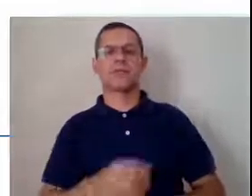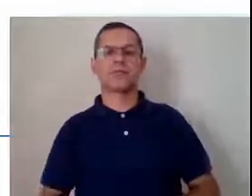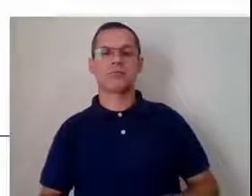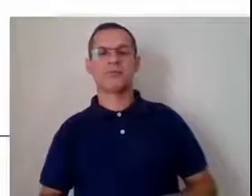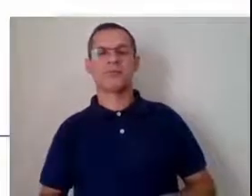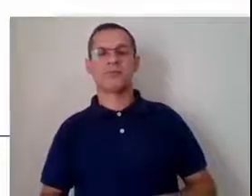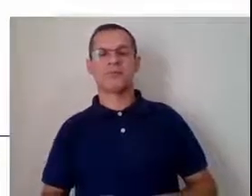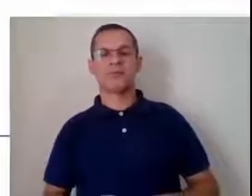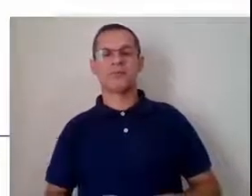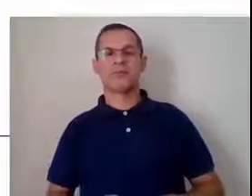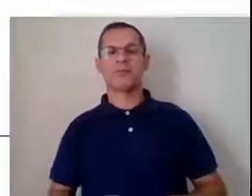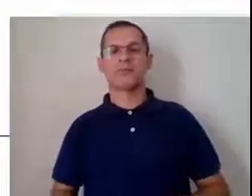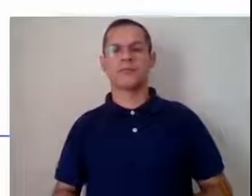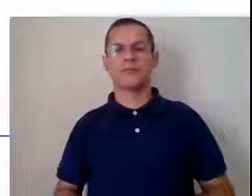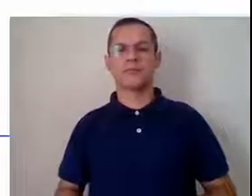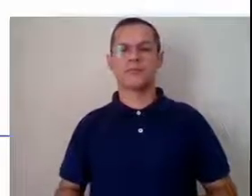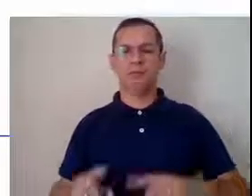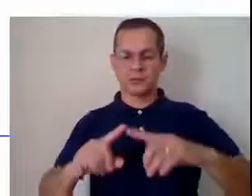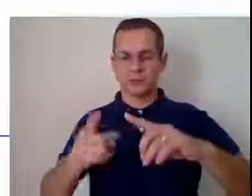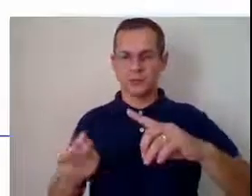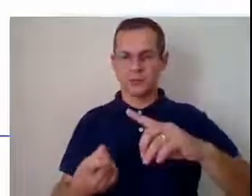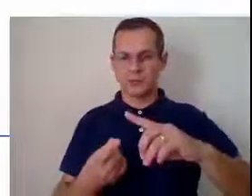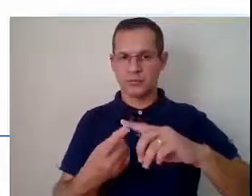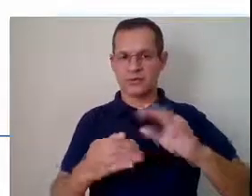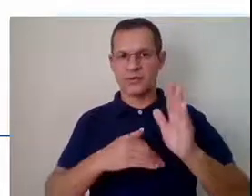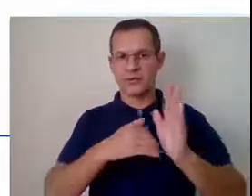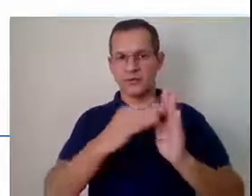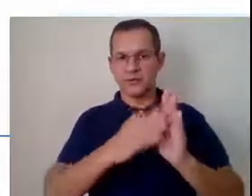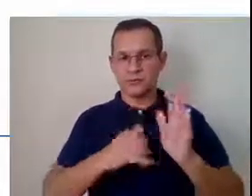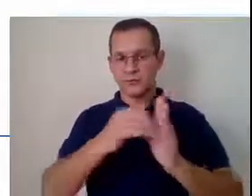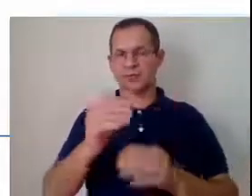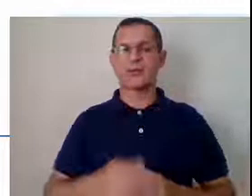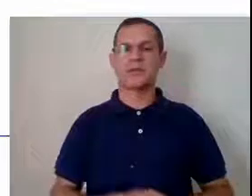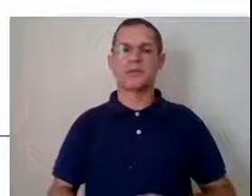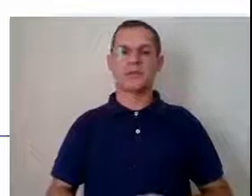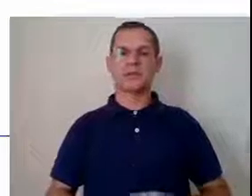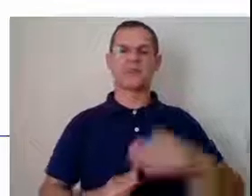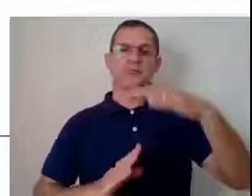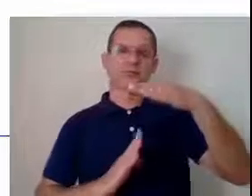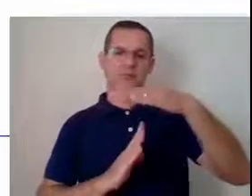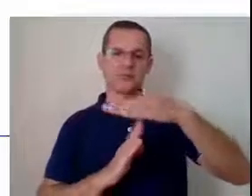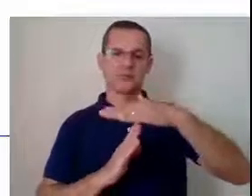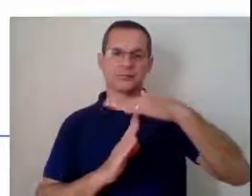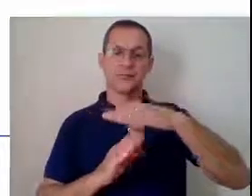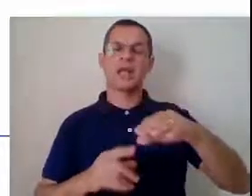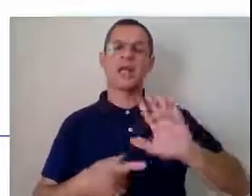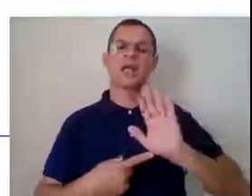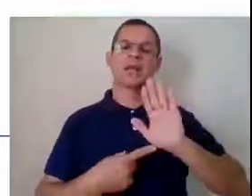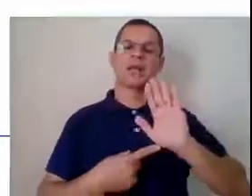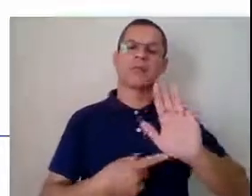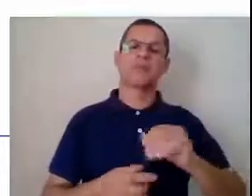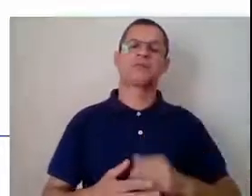bolinha pintada, né, de intervalo, que representa,